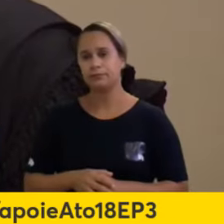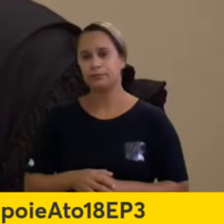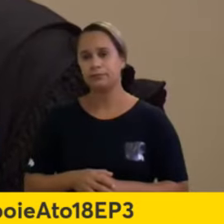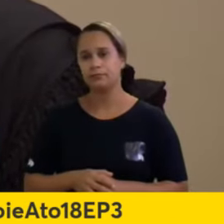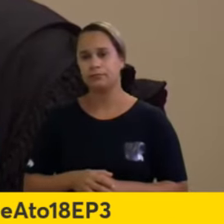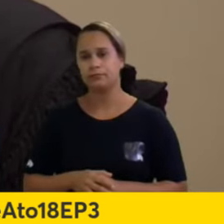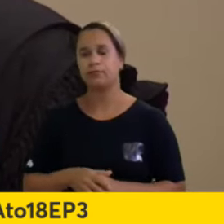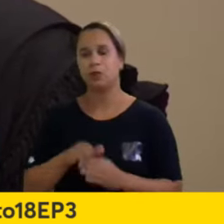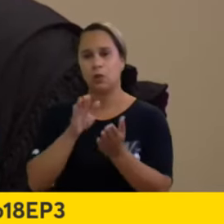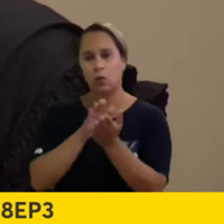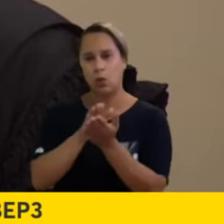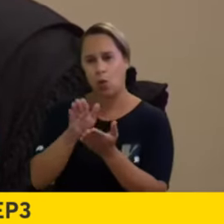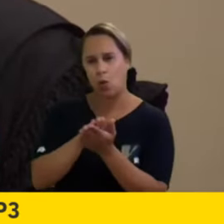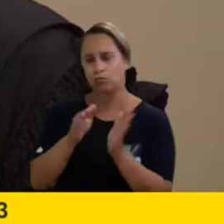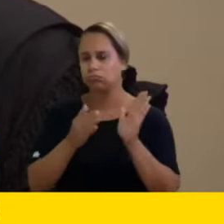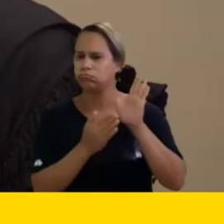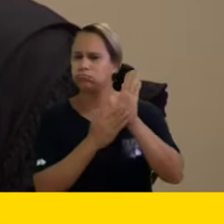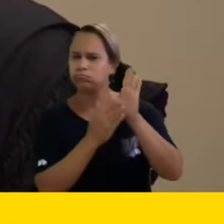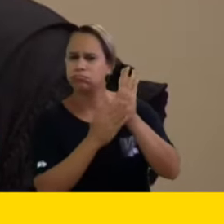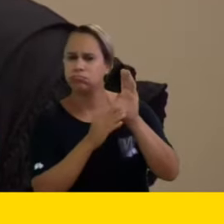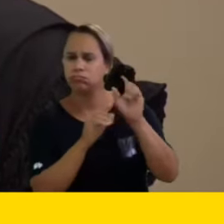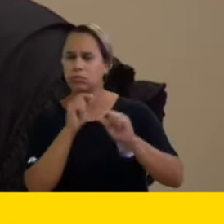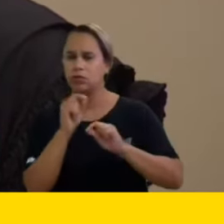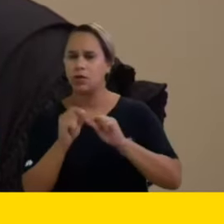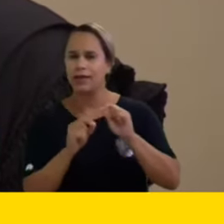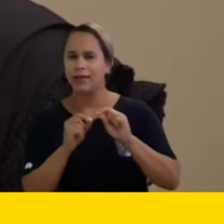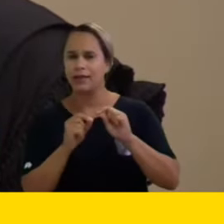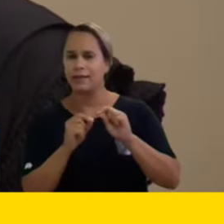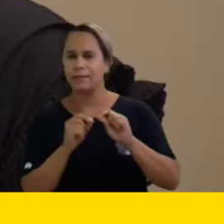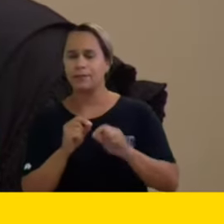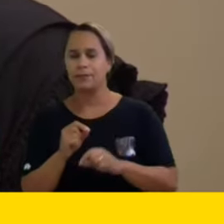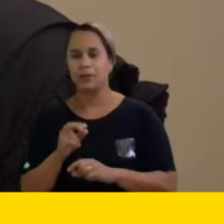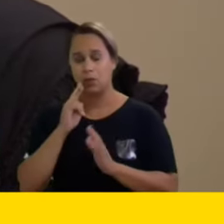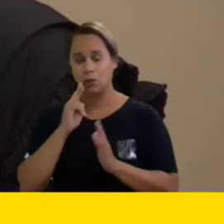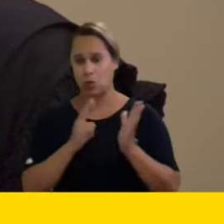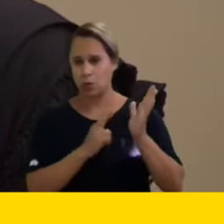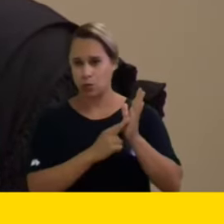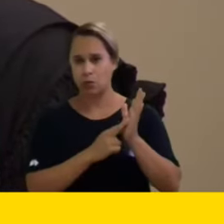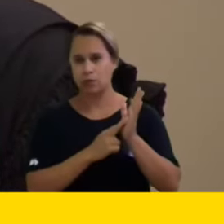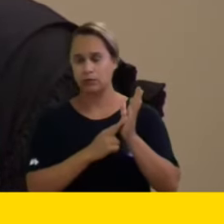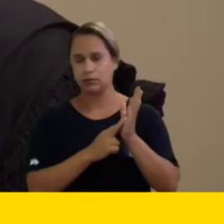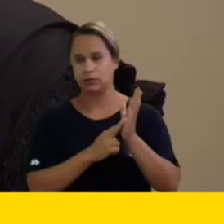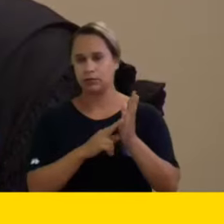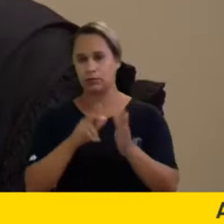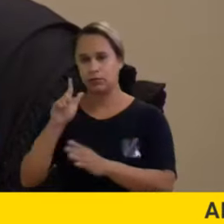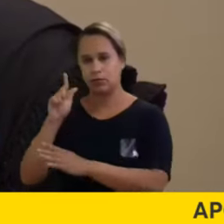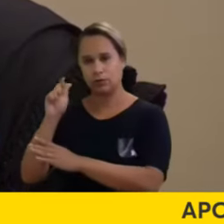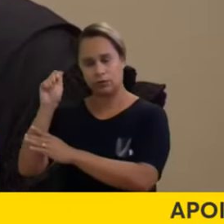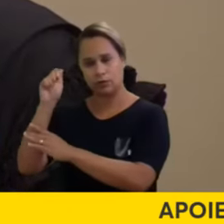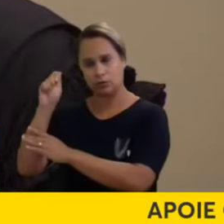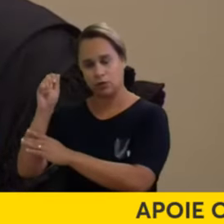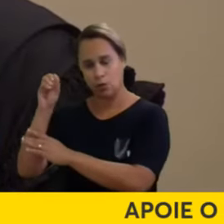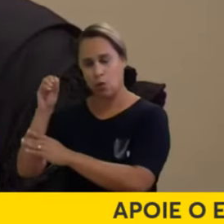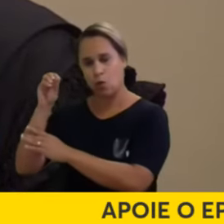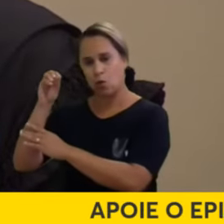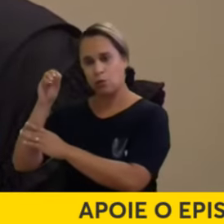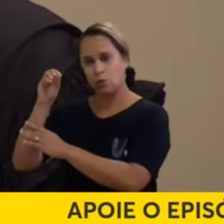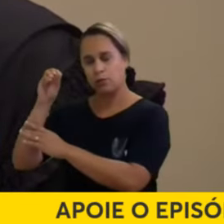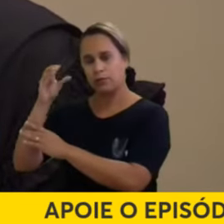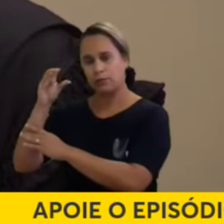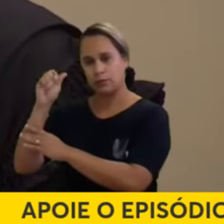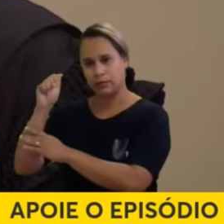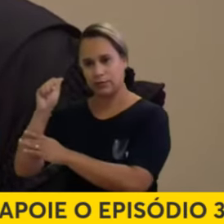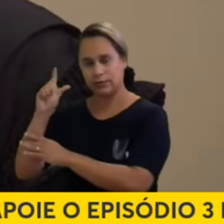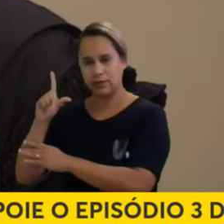0642 894 o relator Ministro Benedito Gonçalves assentou a regularidade dos gastos